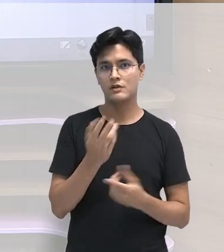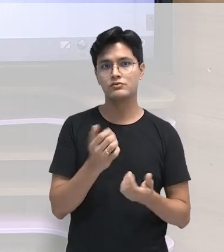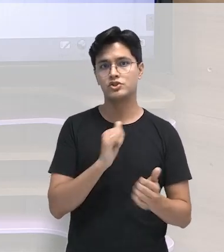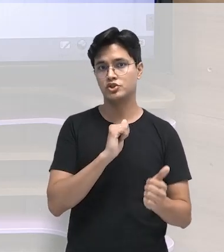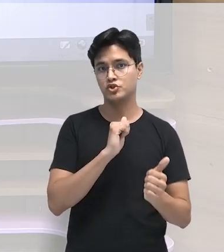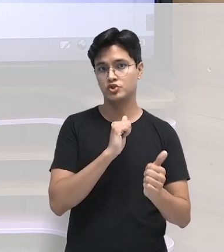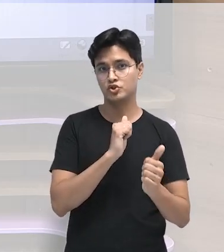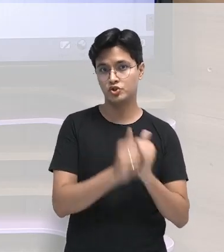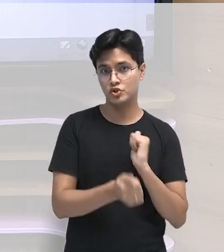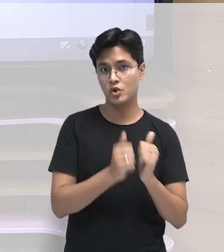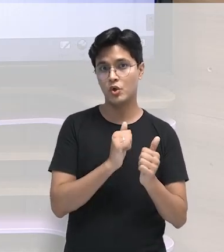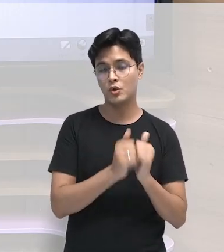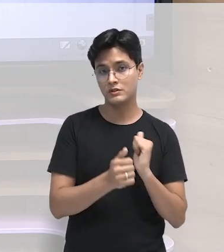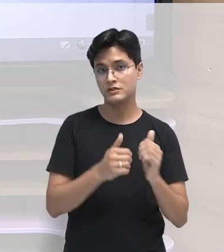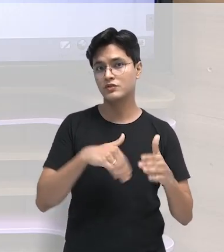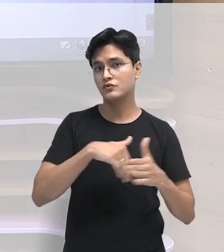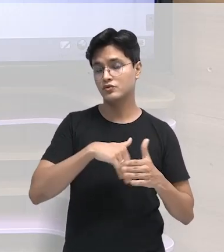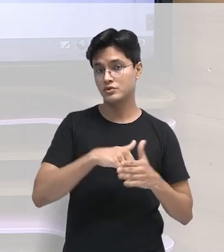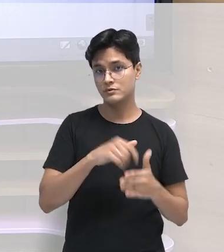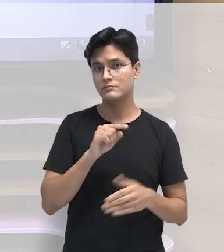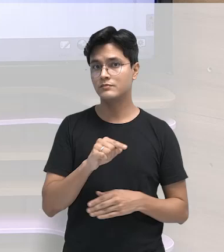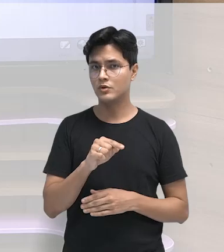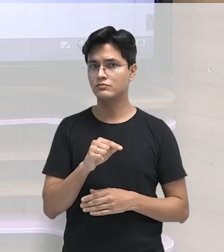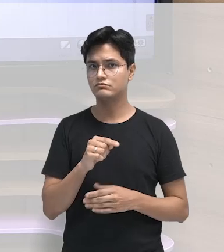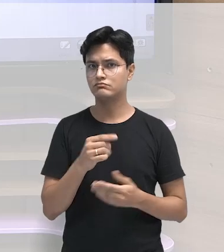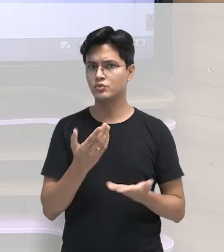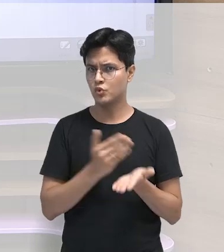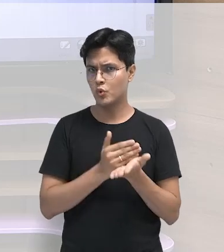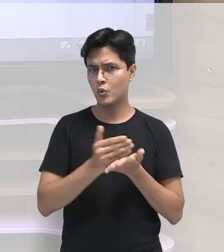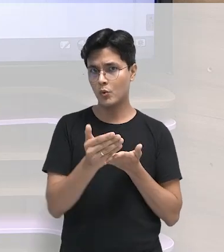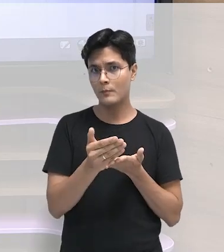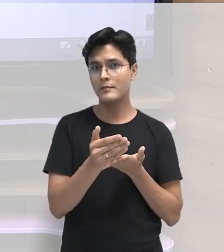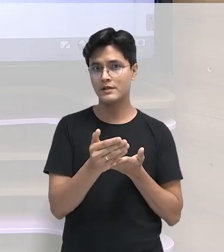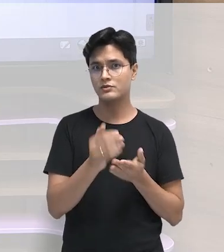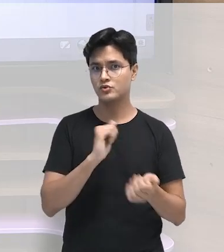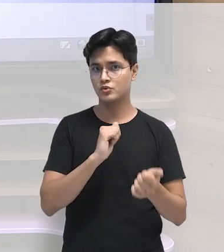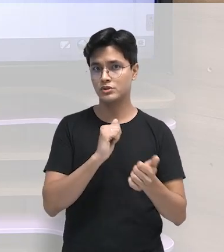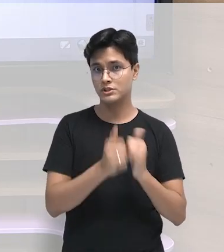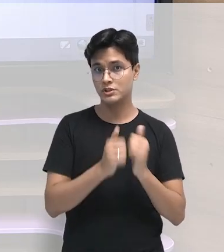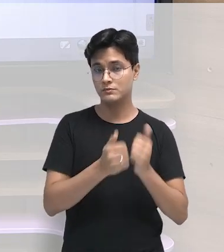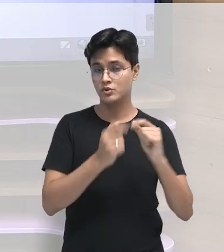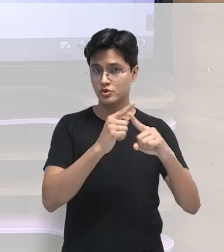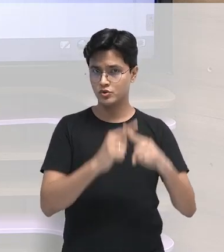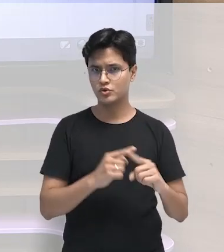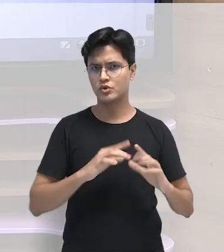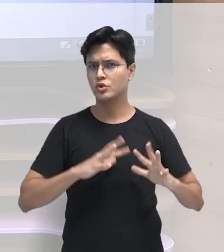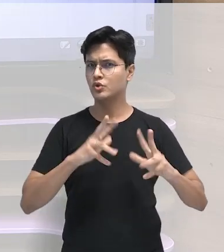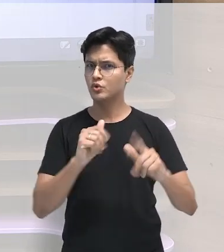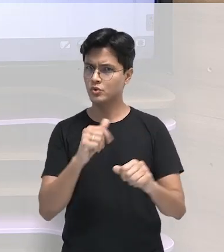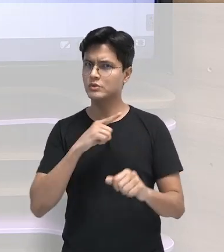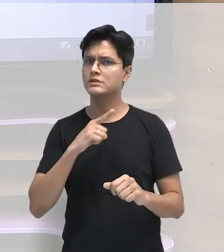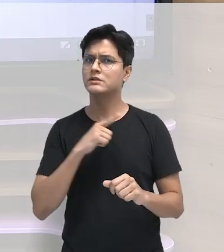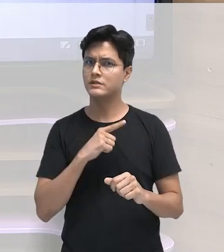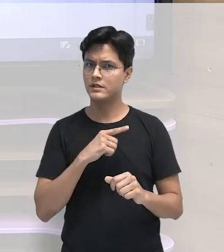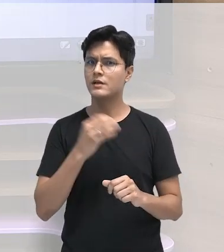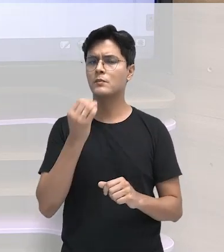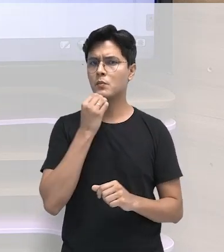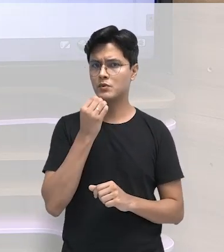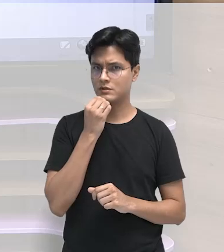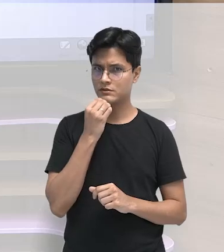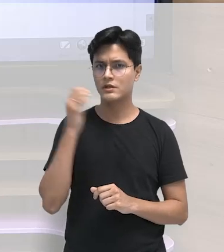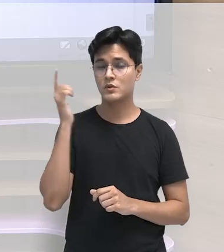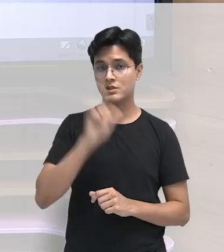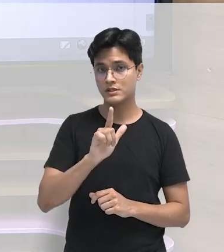futebol. No início, todos têm a mesma chance, não tem? Então, conforme vai passando aí as probabilidades, as chances